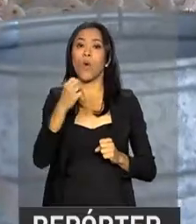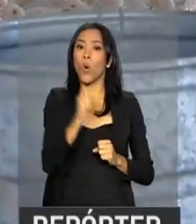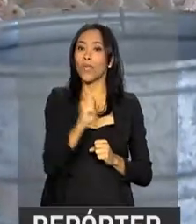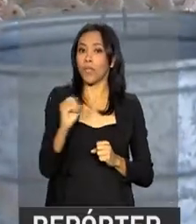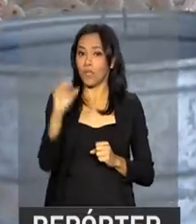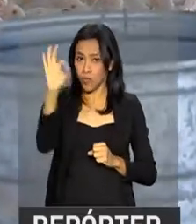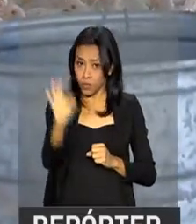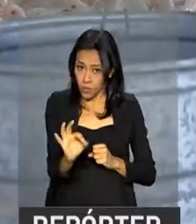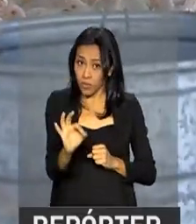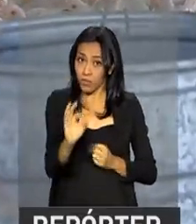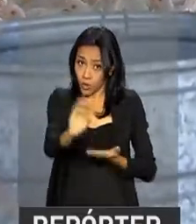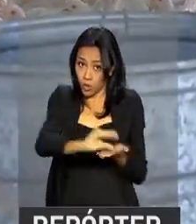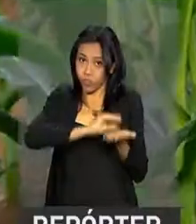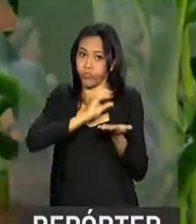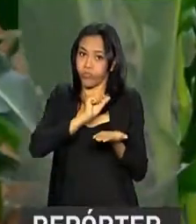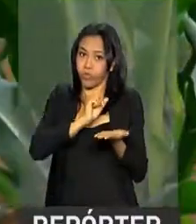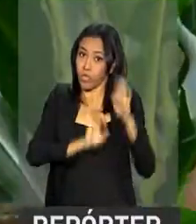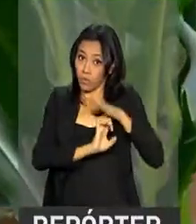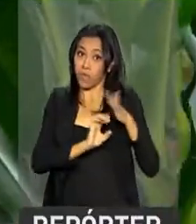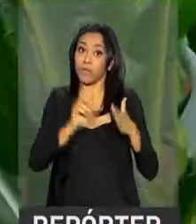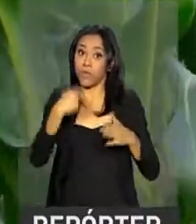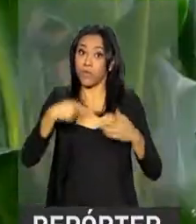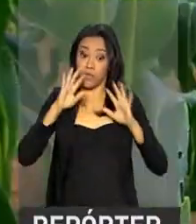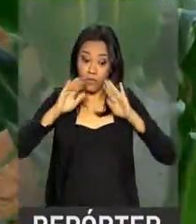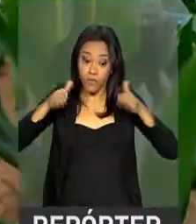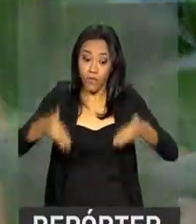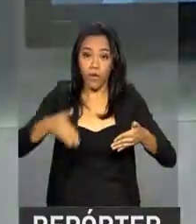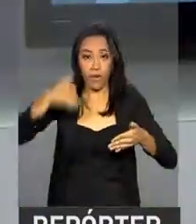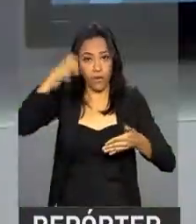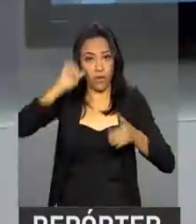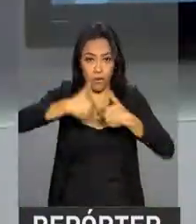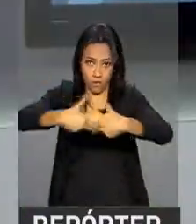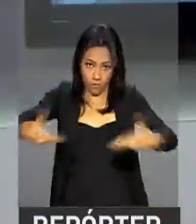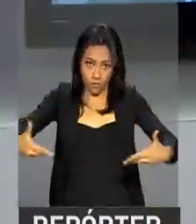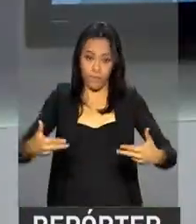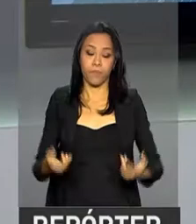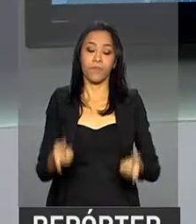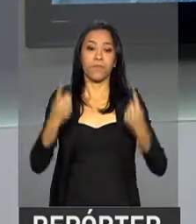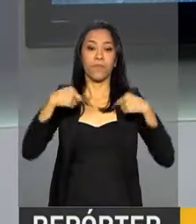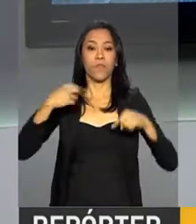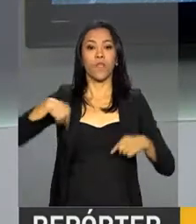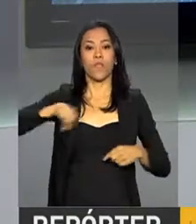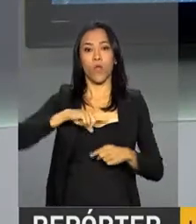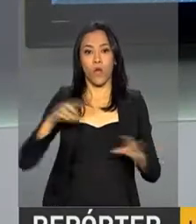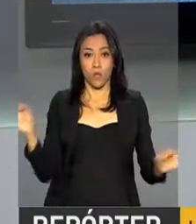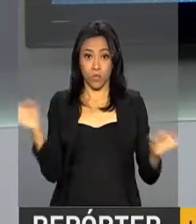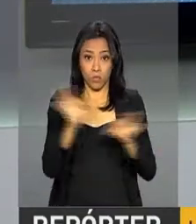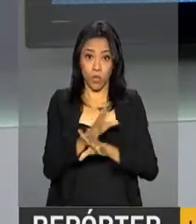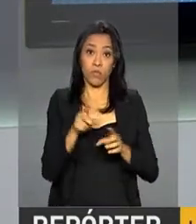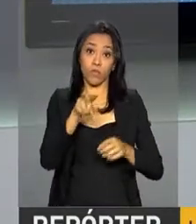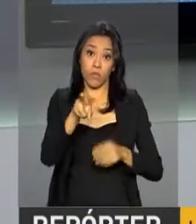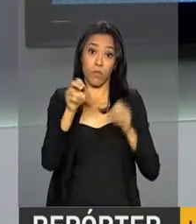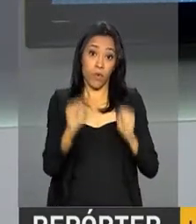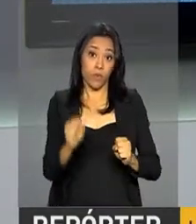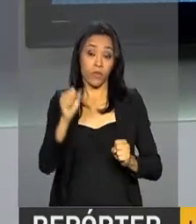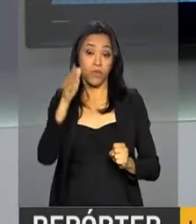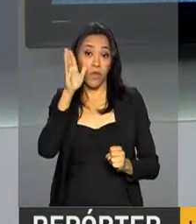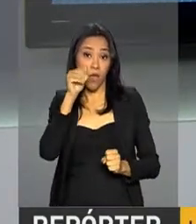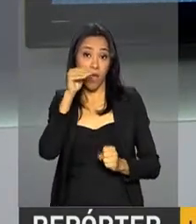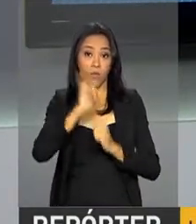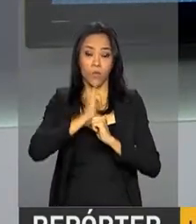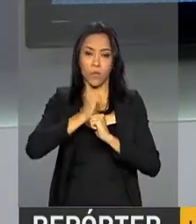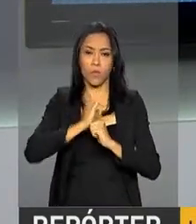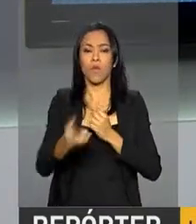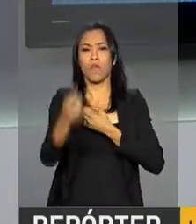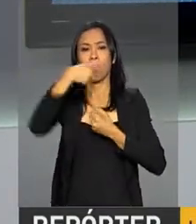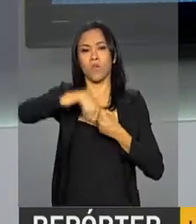dela deve vir de atividades agropecuárias. Nós ficamos por aqui. Você pode rever as reportagens no YouTube.